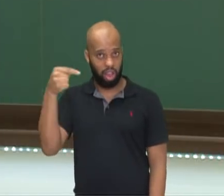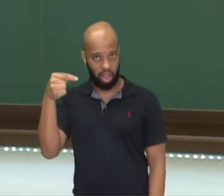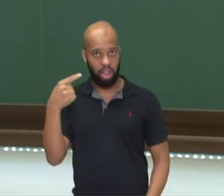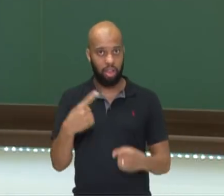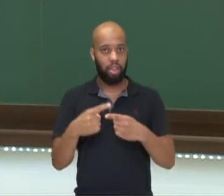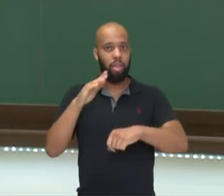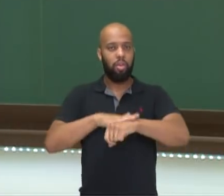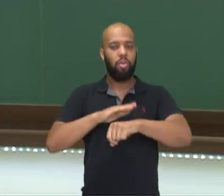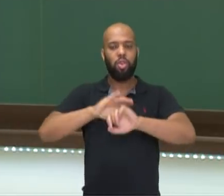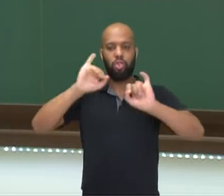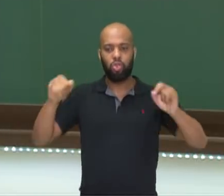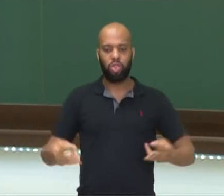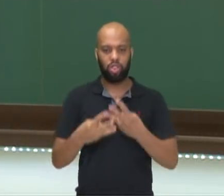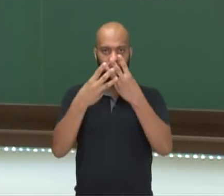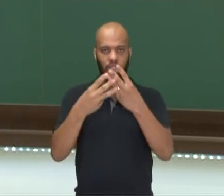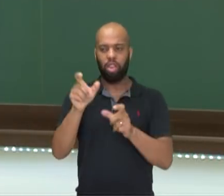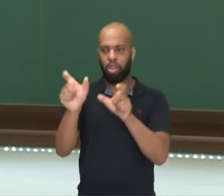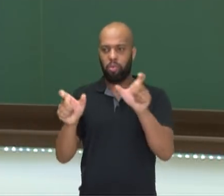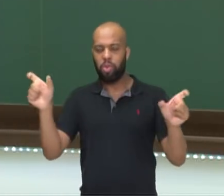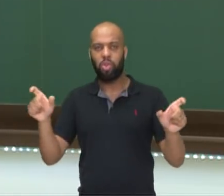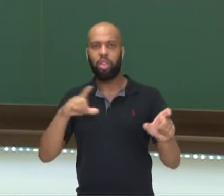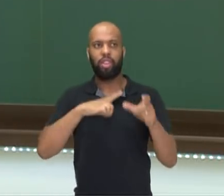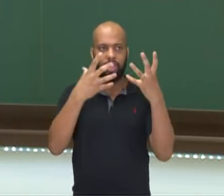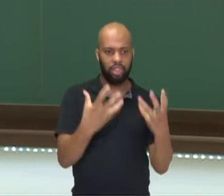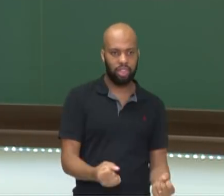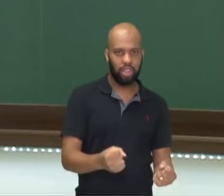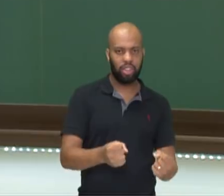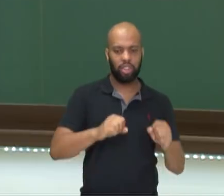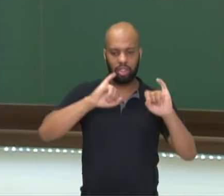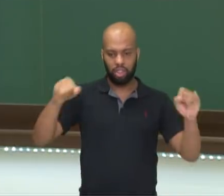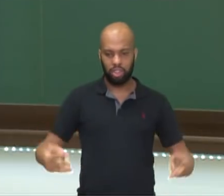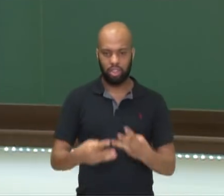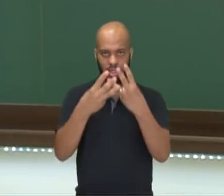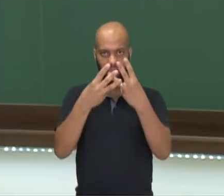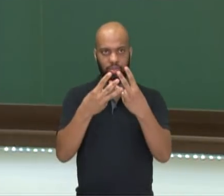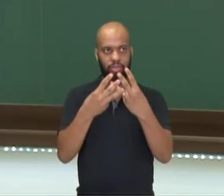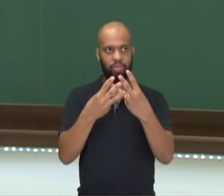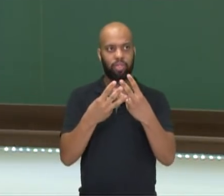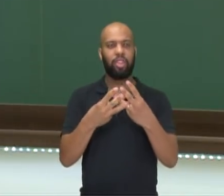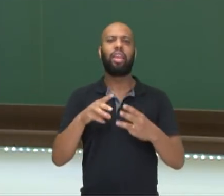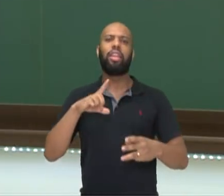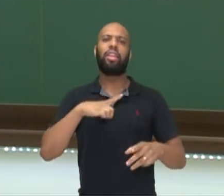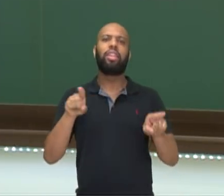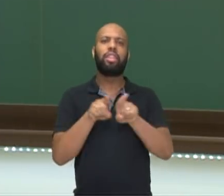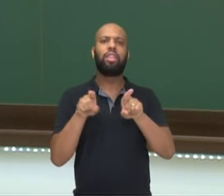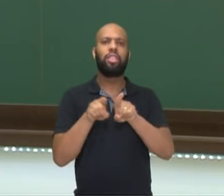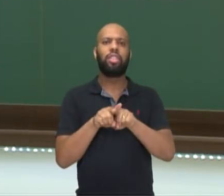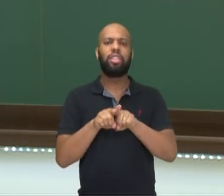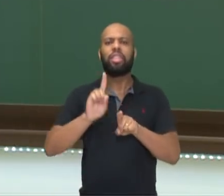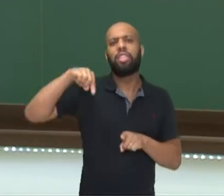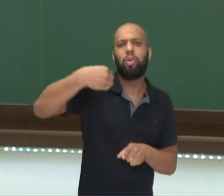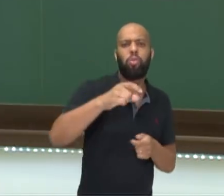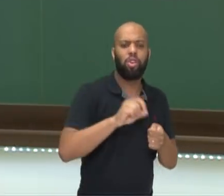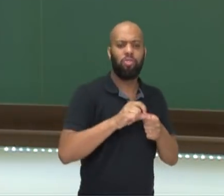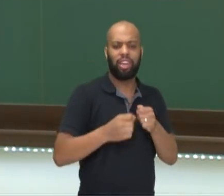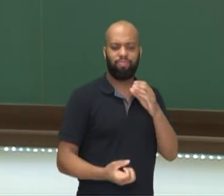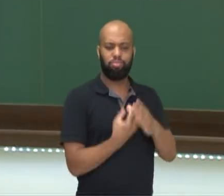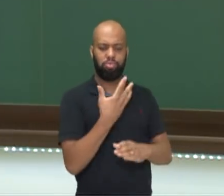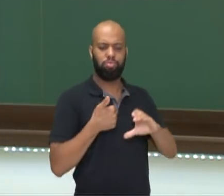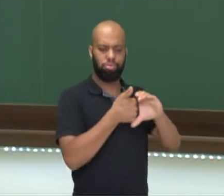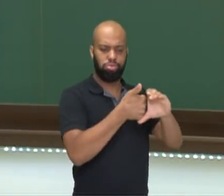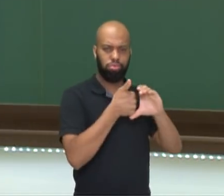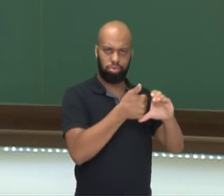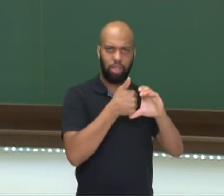os judeus, as pessoas que são adeptas do judaísmo, a religião, o judaísmo, que inclusive dá origem posteriormente ao cristianismo